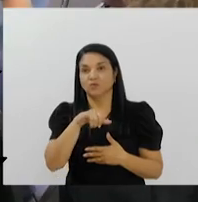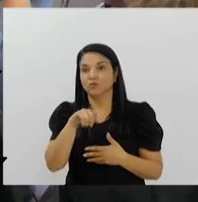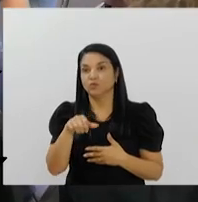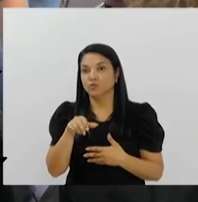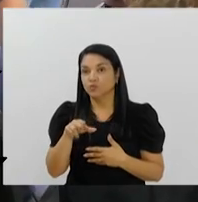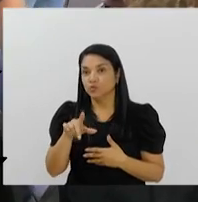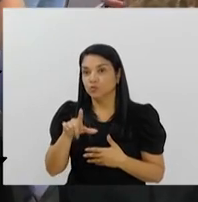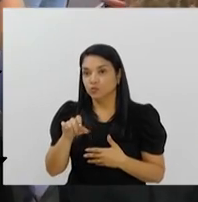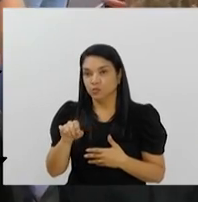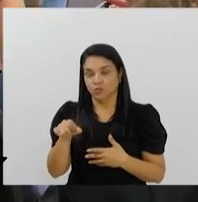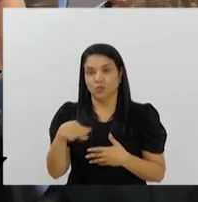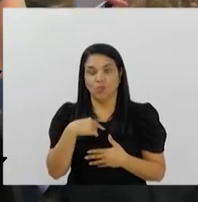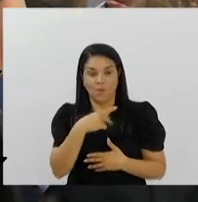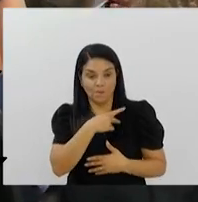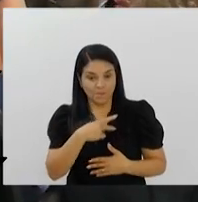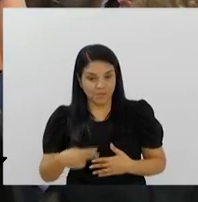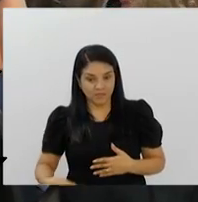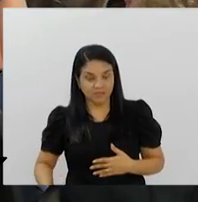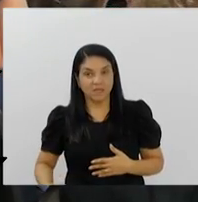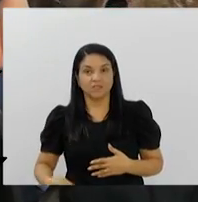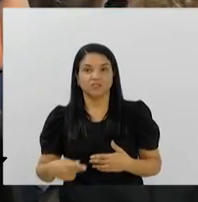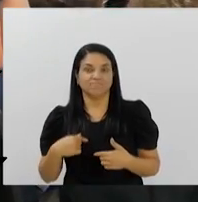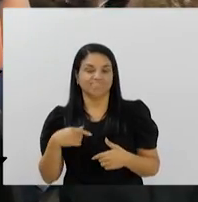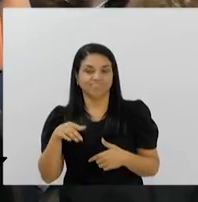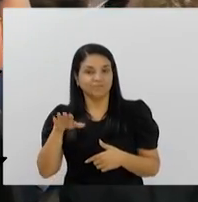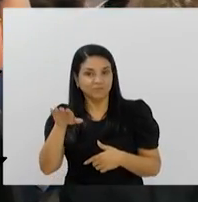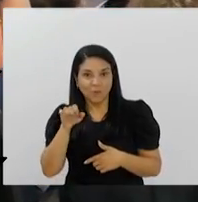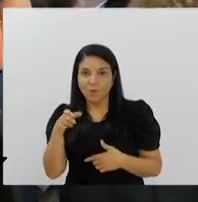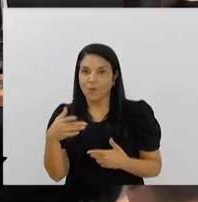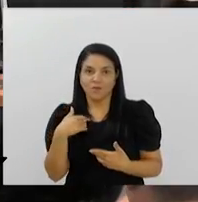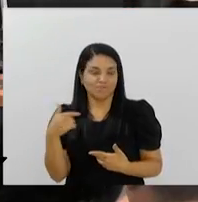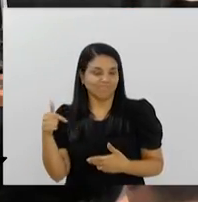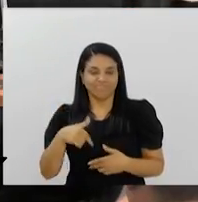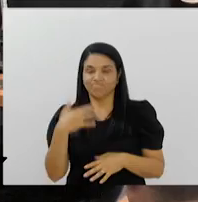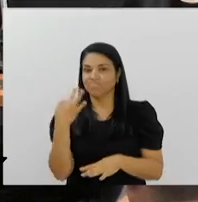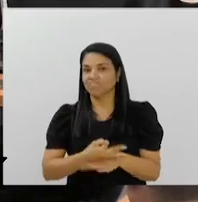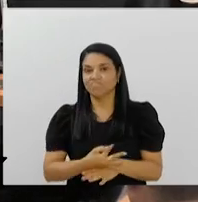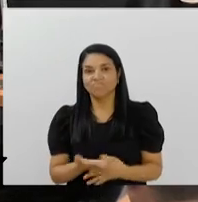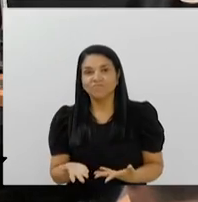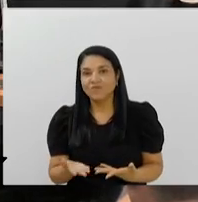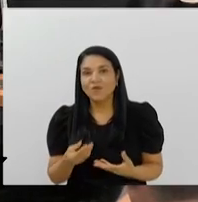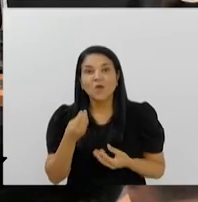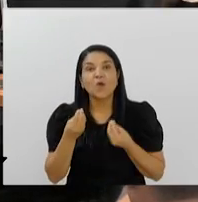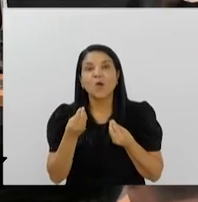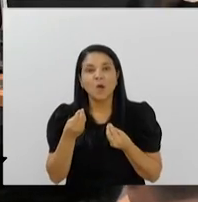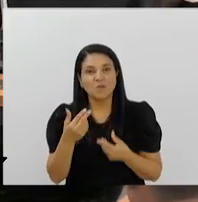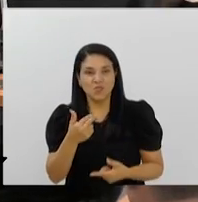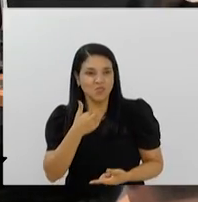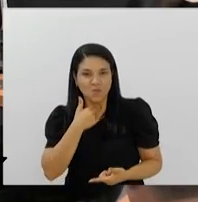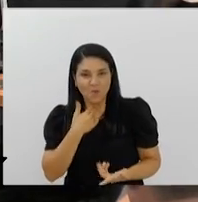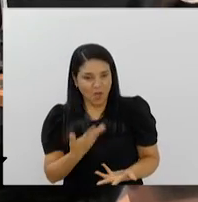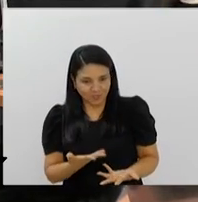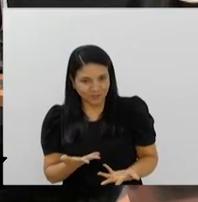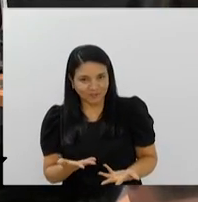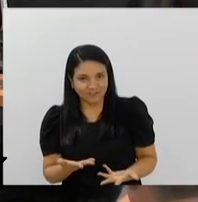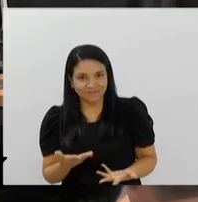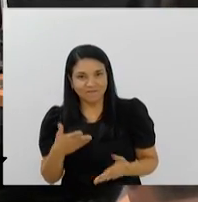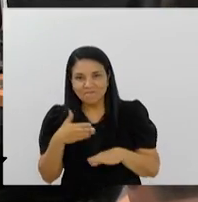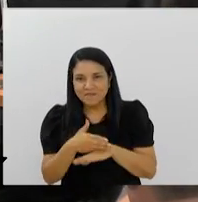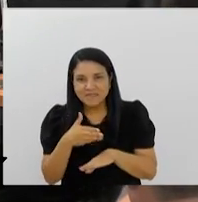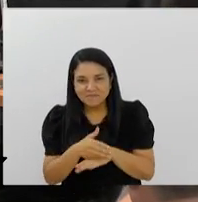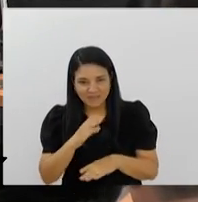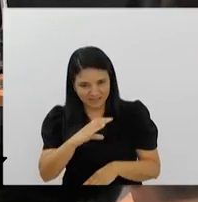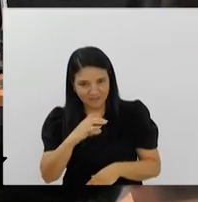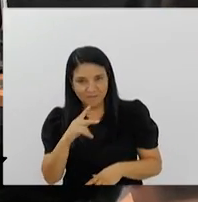vergonhoso o presidente foi convocado mas não veio então assim eu não consigo entender como é que não pode vir para olhar um negócio desse isso É vergonhoso